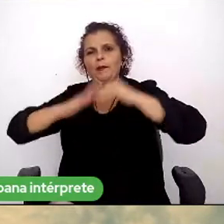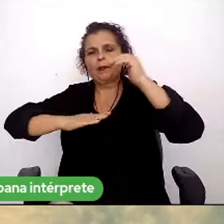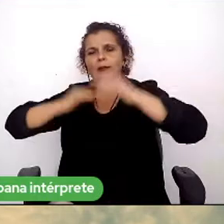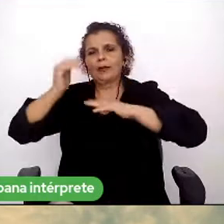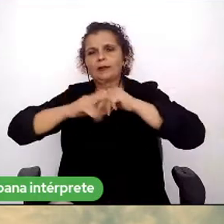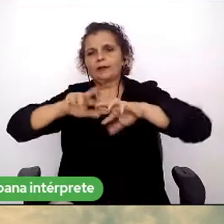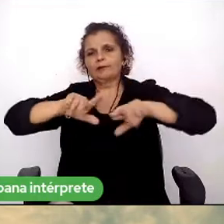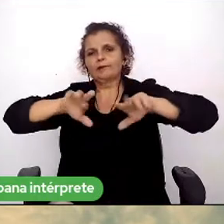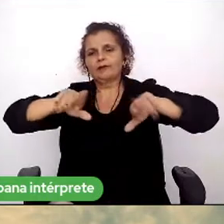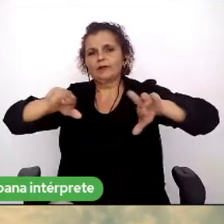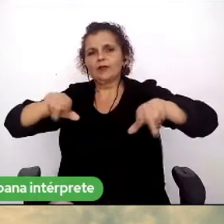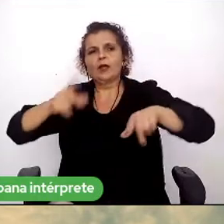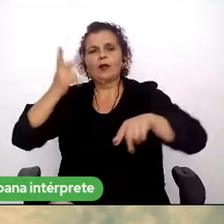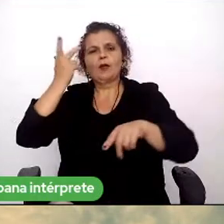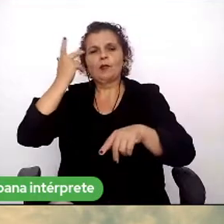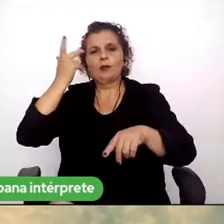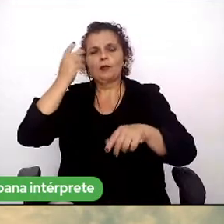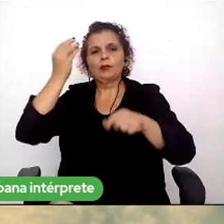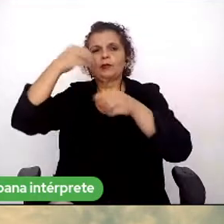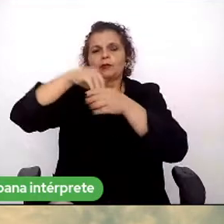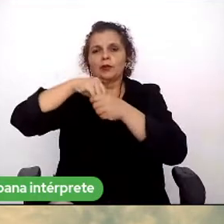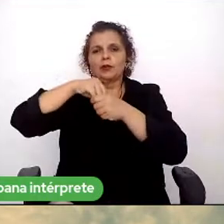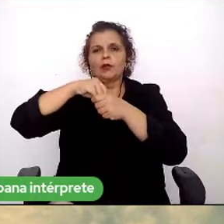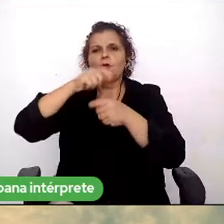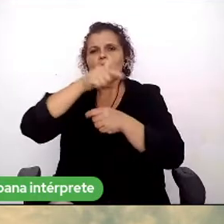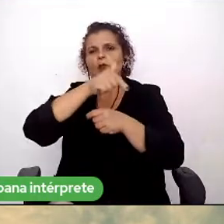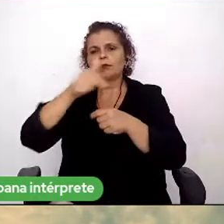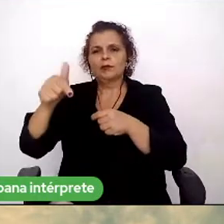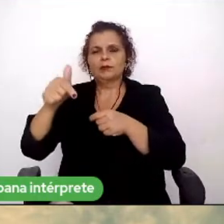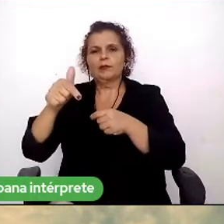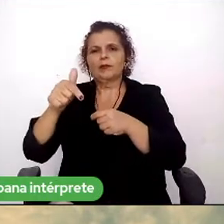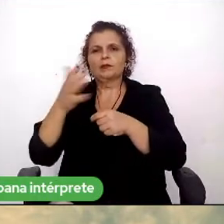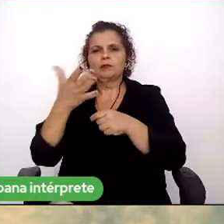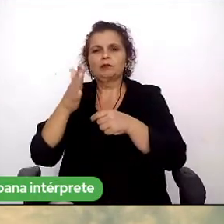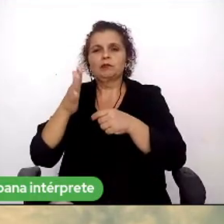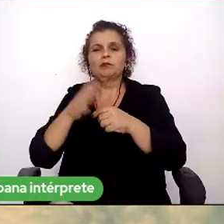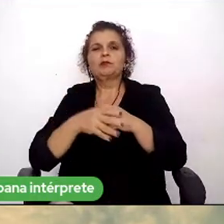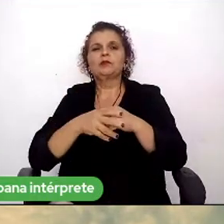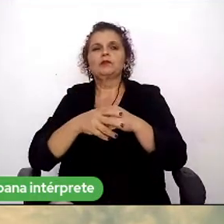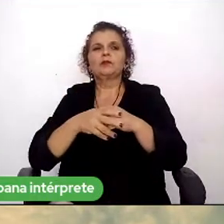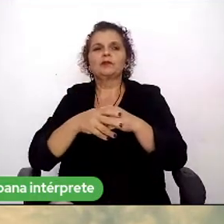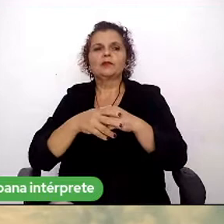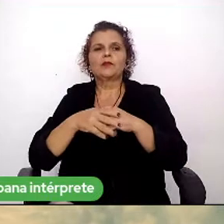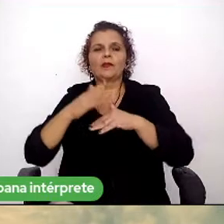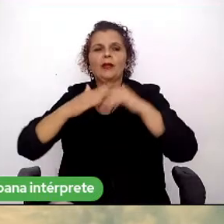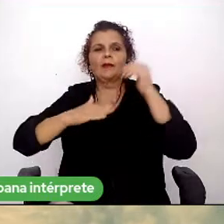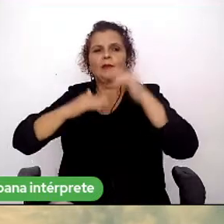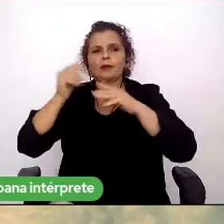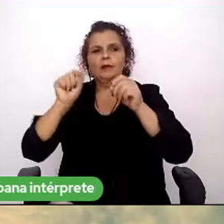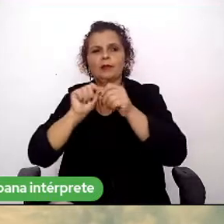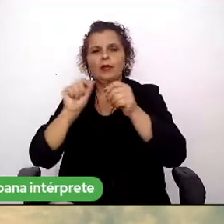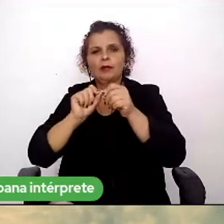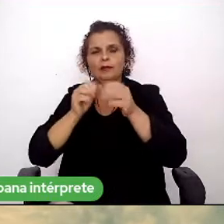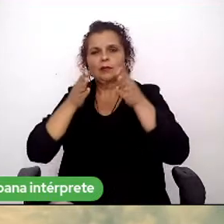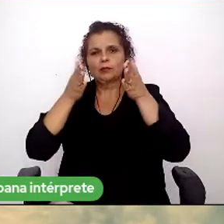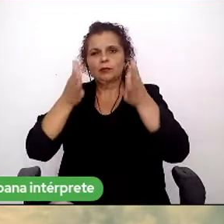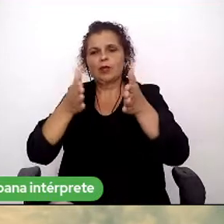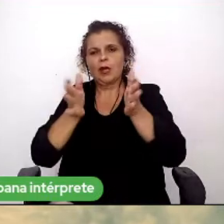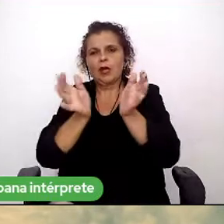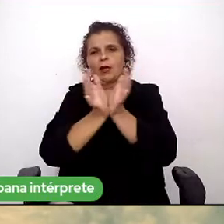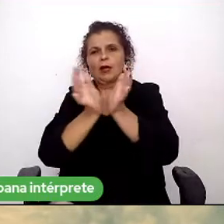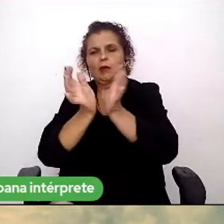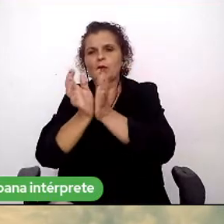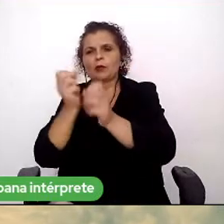tá? Normalmente dentro de uma semana. E essas atividades vão direcionar a equipe na construção